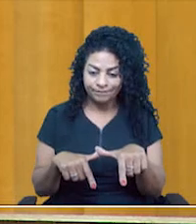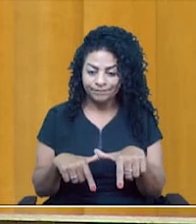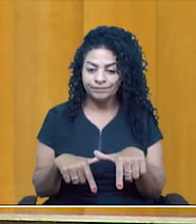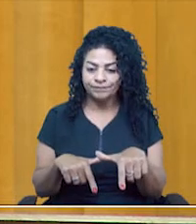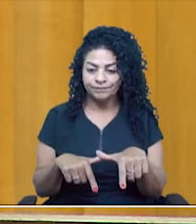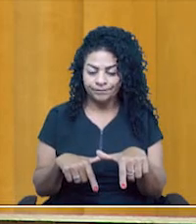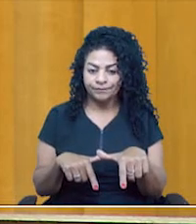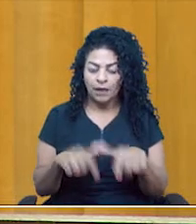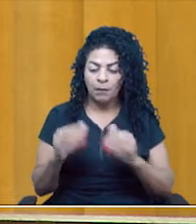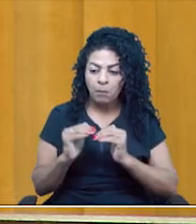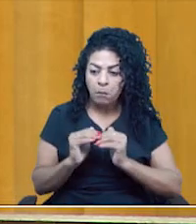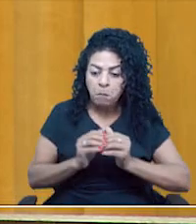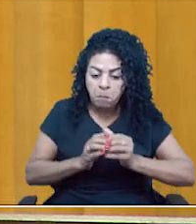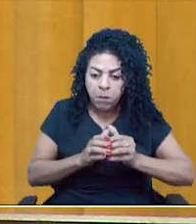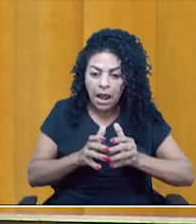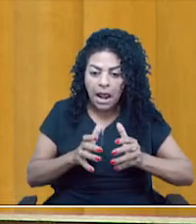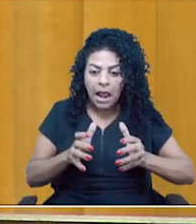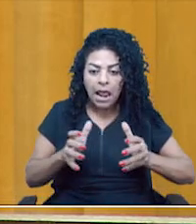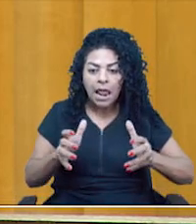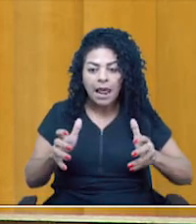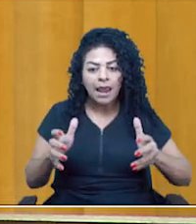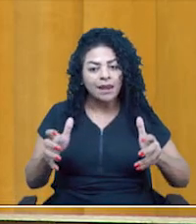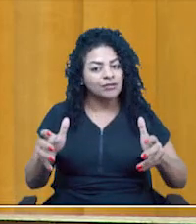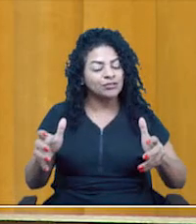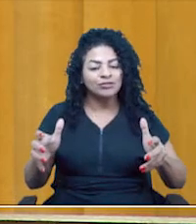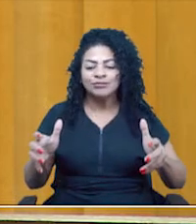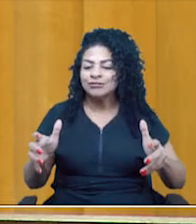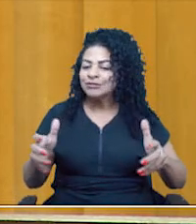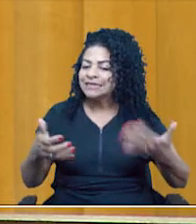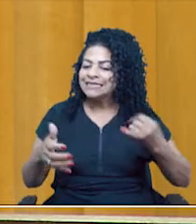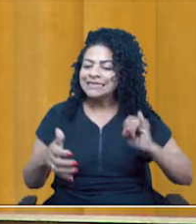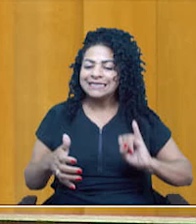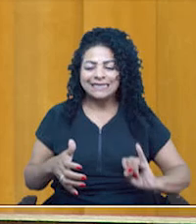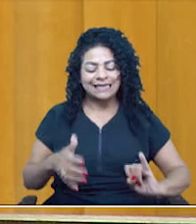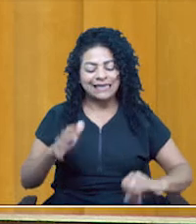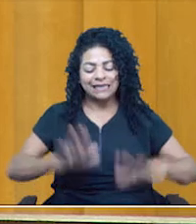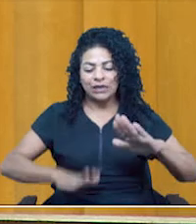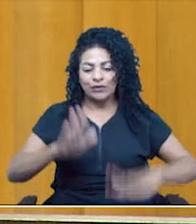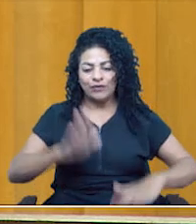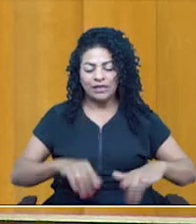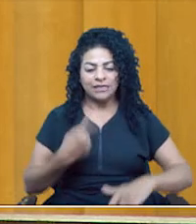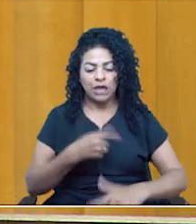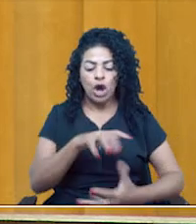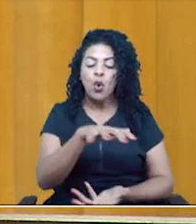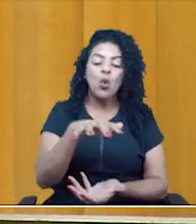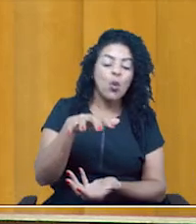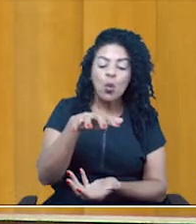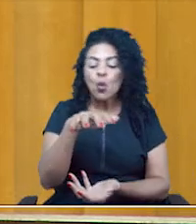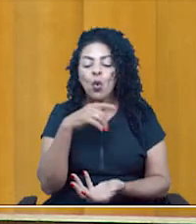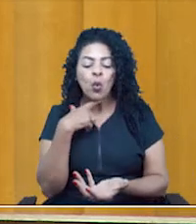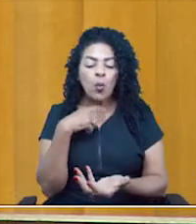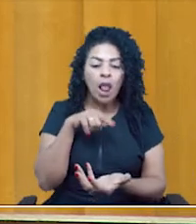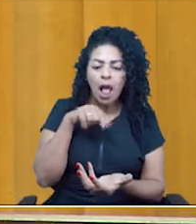mais, muito mais. Se as projeções tiverem certo, e aqui eu não estou vendo bola de cristal, eu estou trabalhando com estatísticos,